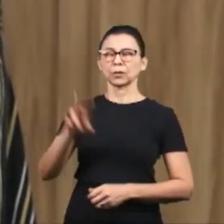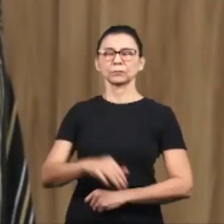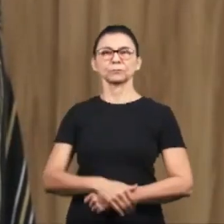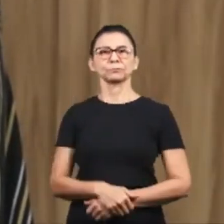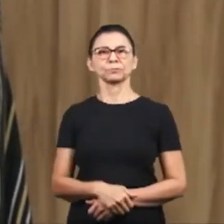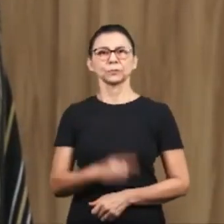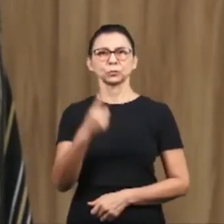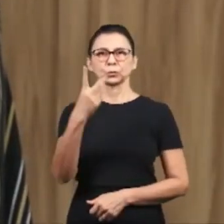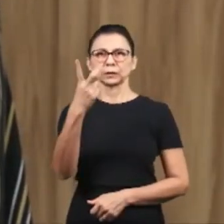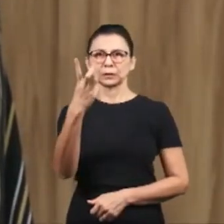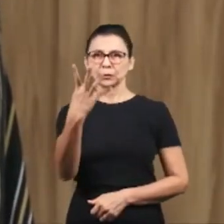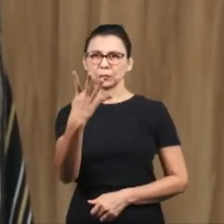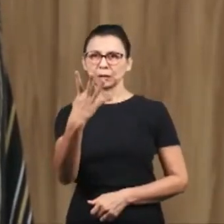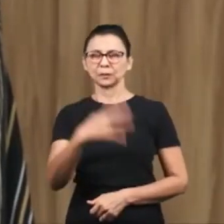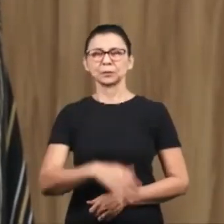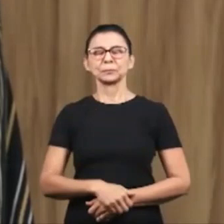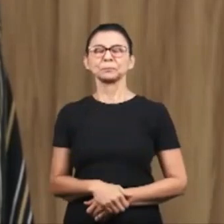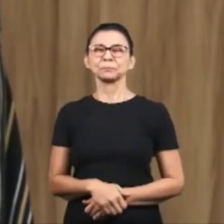1, 2, 3, 4.